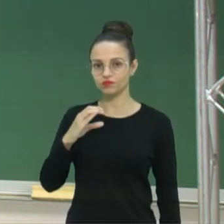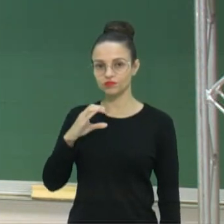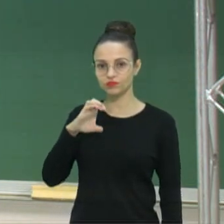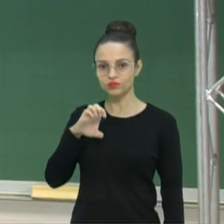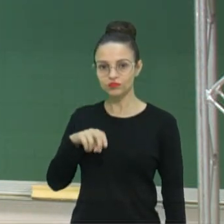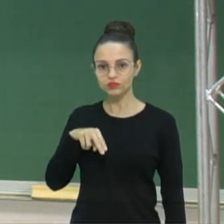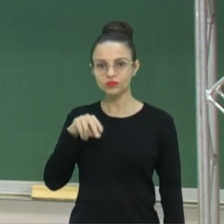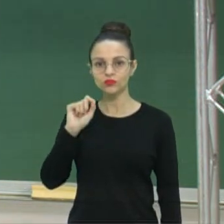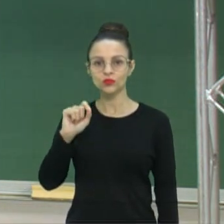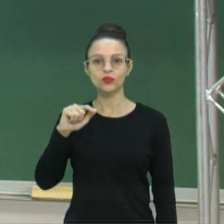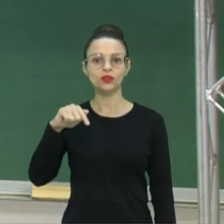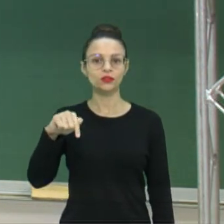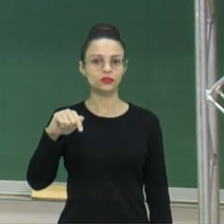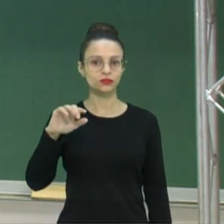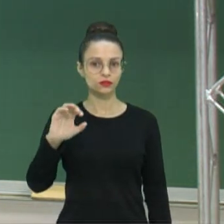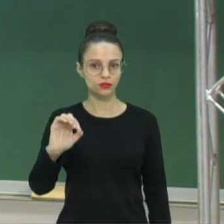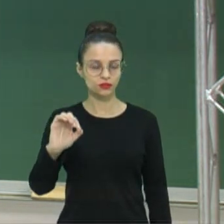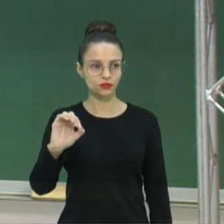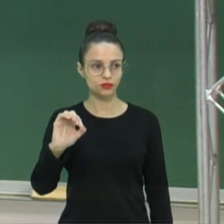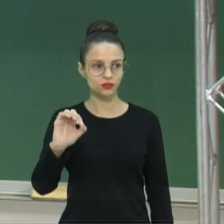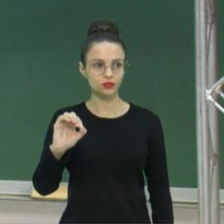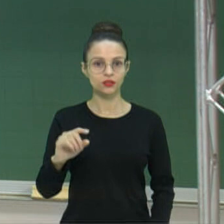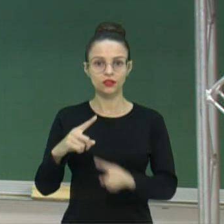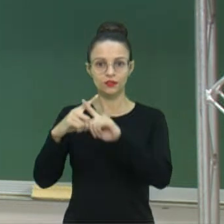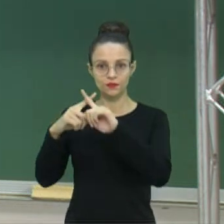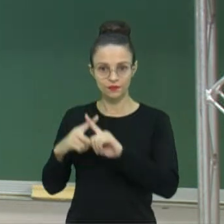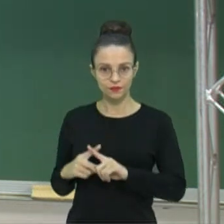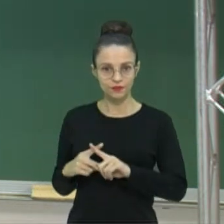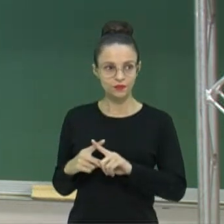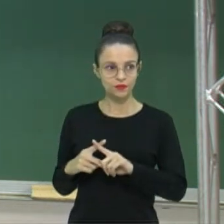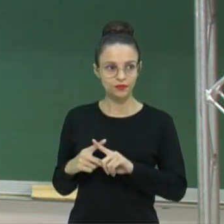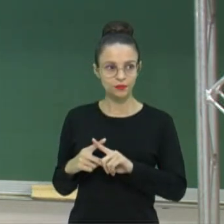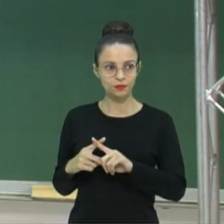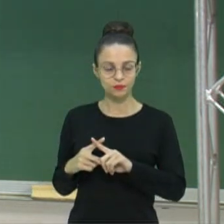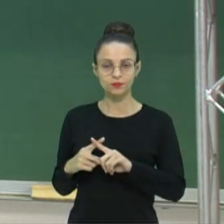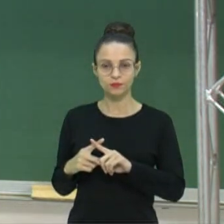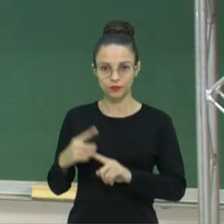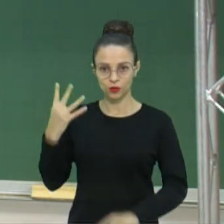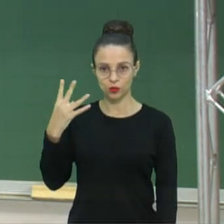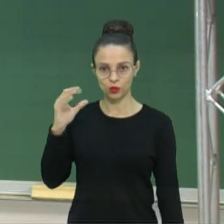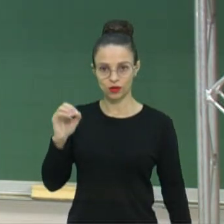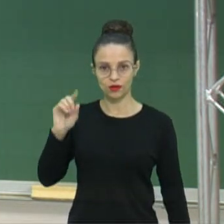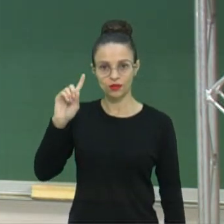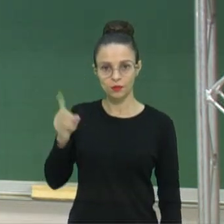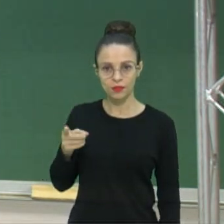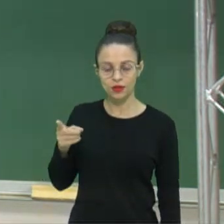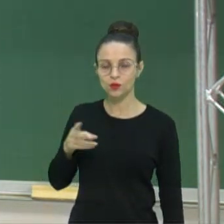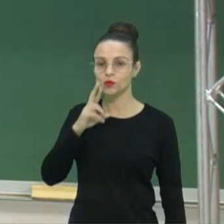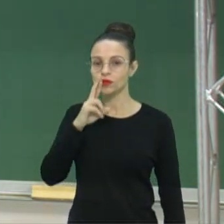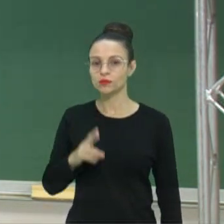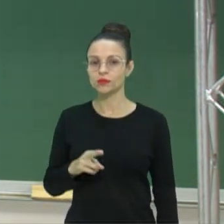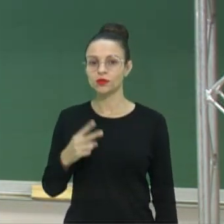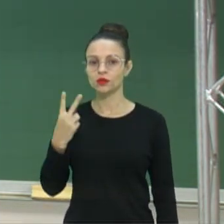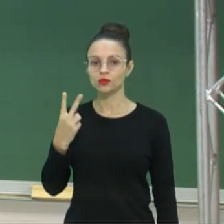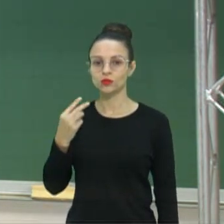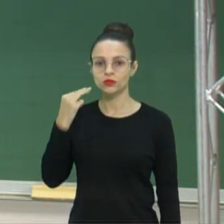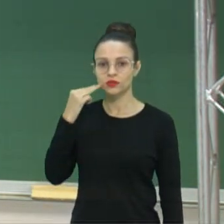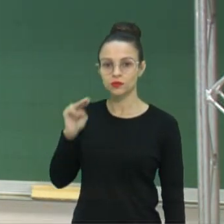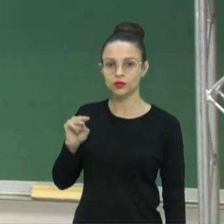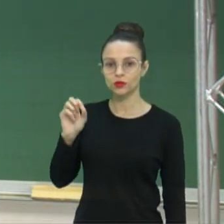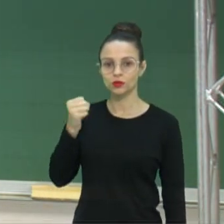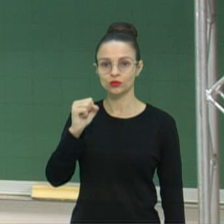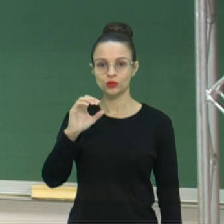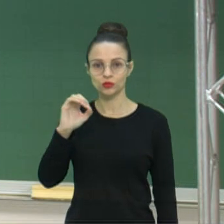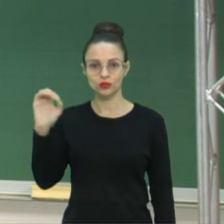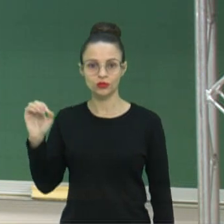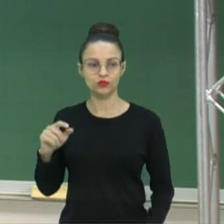igual a 70 vezes 40 mil vai dar 2 milhões e 800.